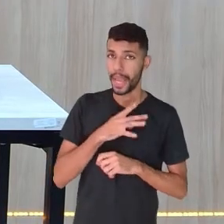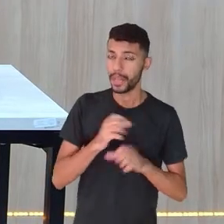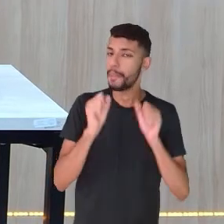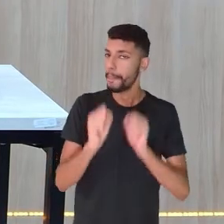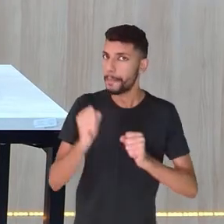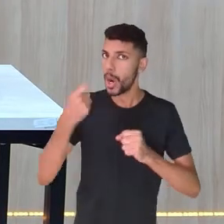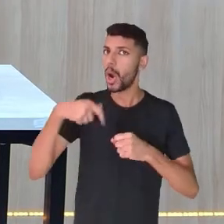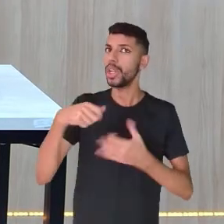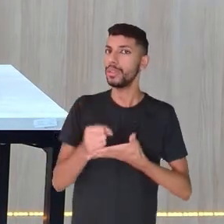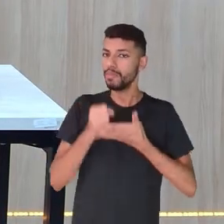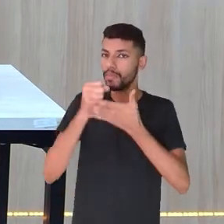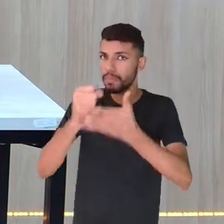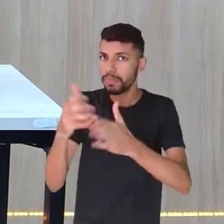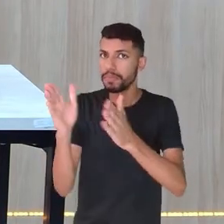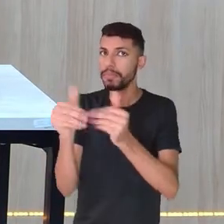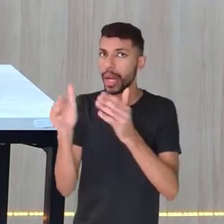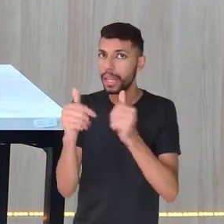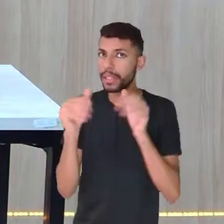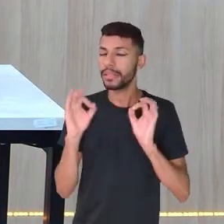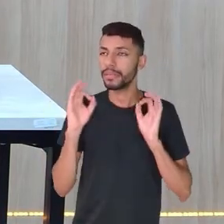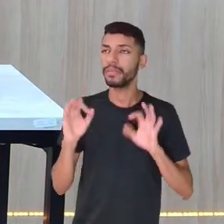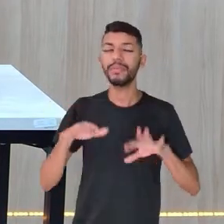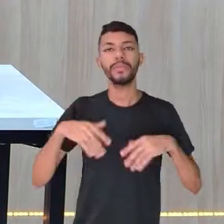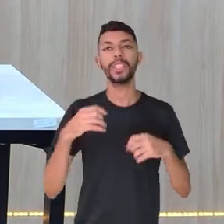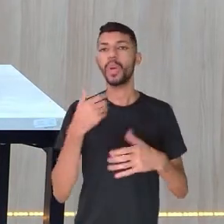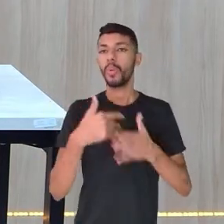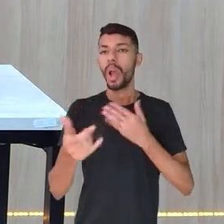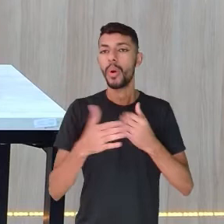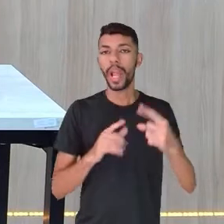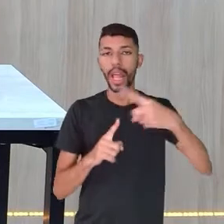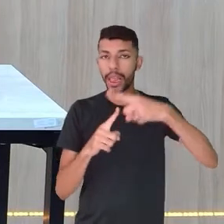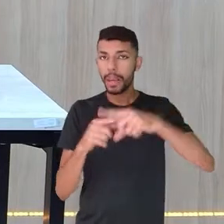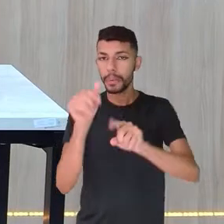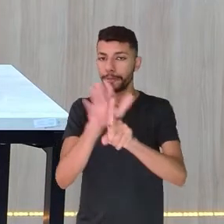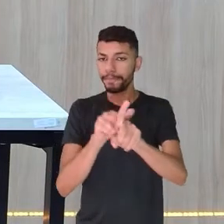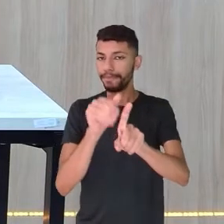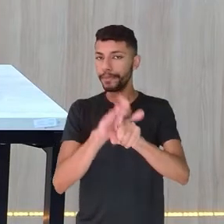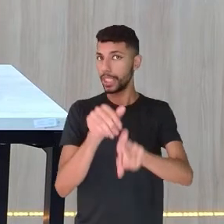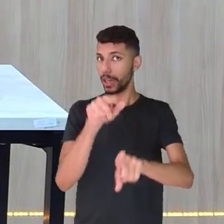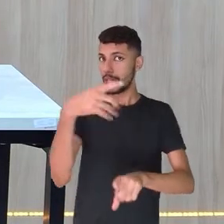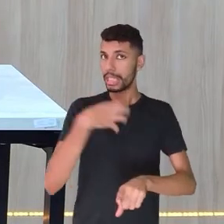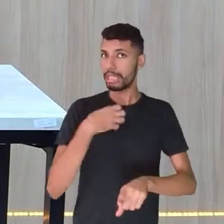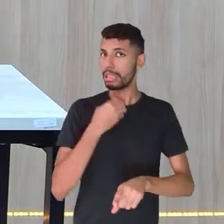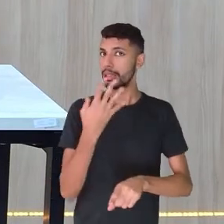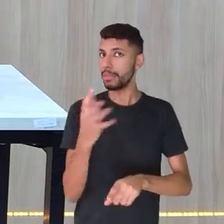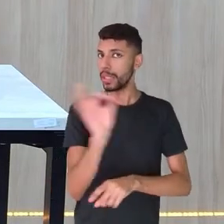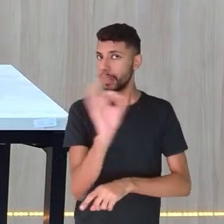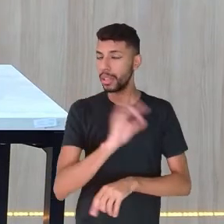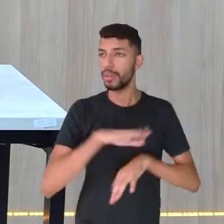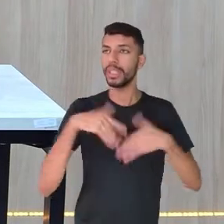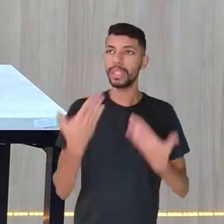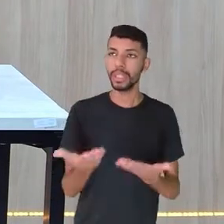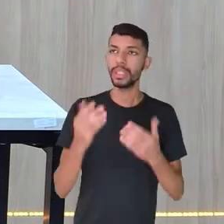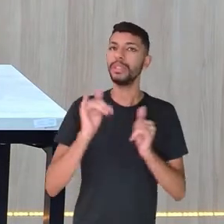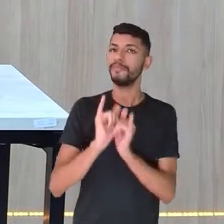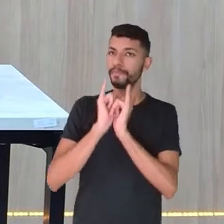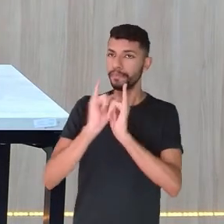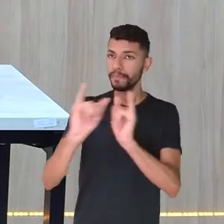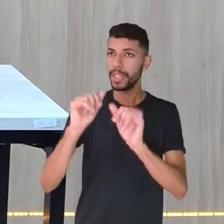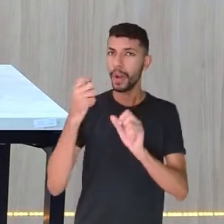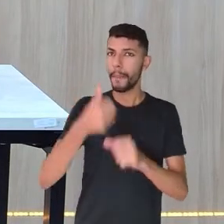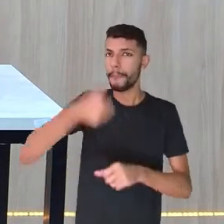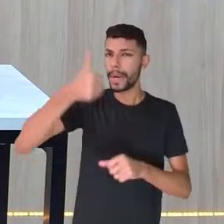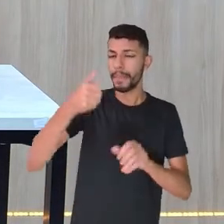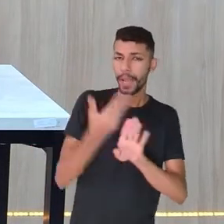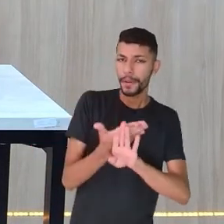A qualquer tipo de abraço, a qualquer tipo de toque que você não se sinta bem, é hora de chamar a atenção. Primeiro se afasta,